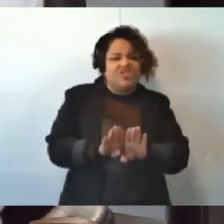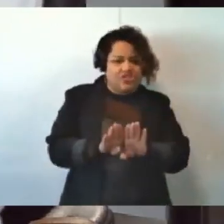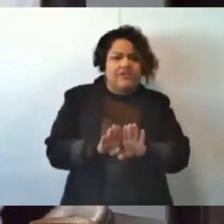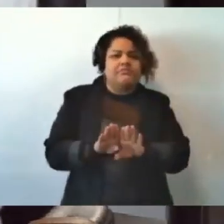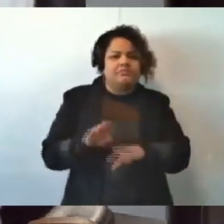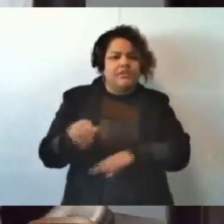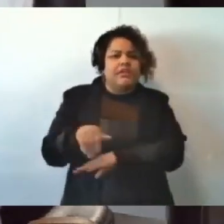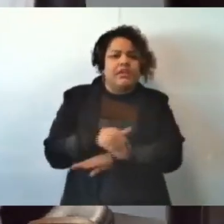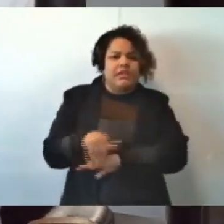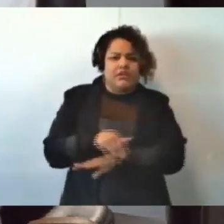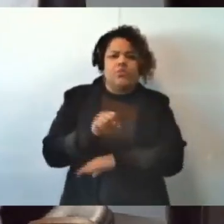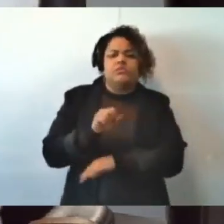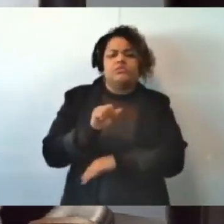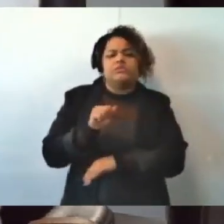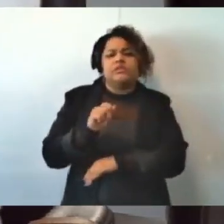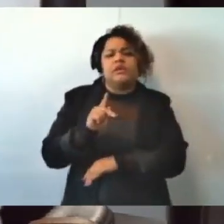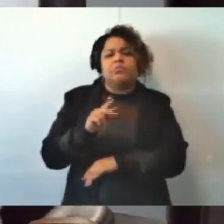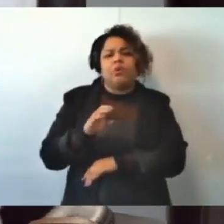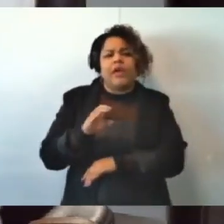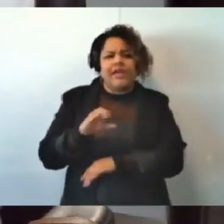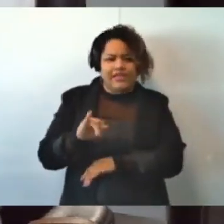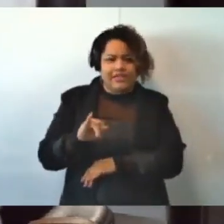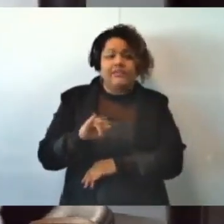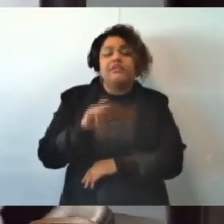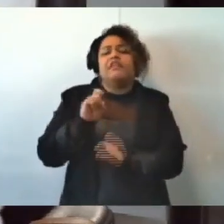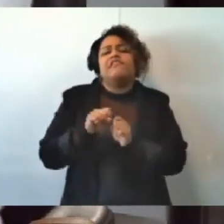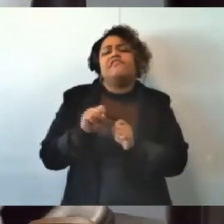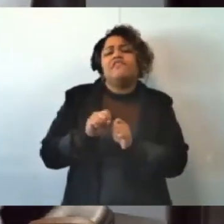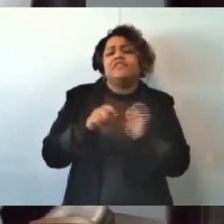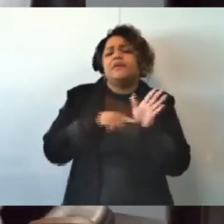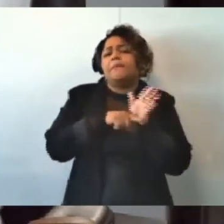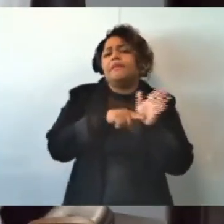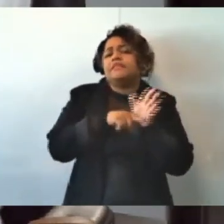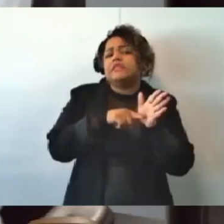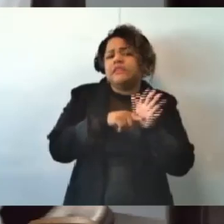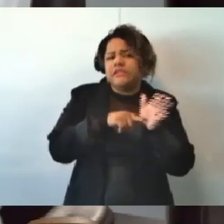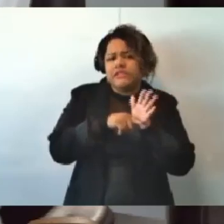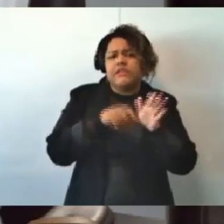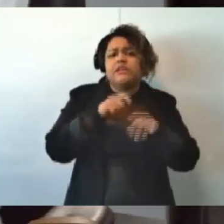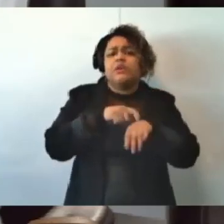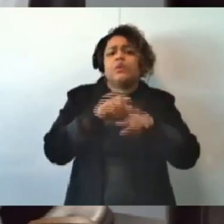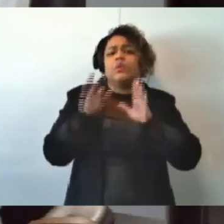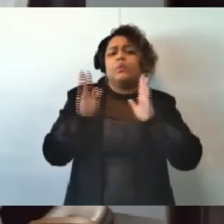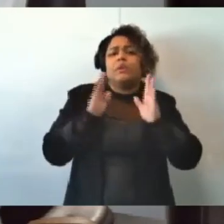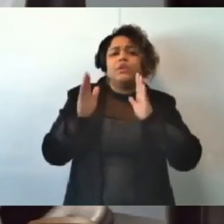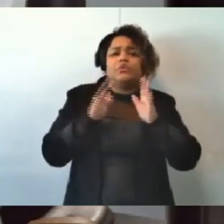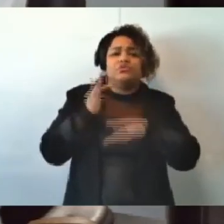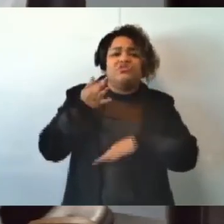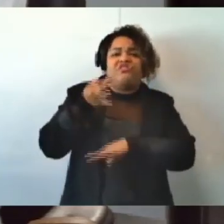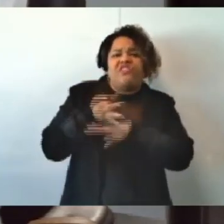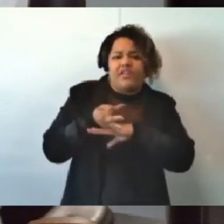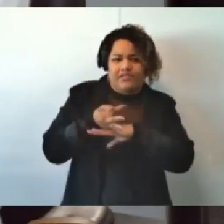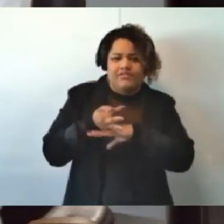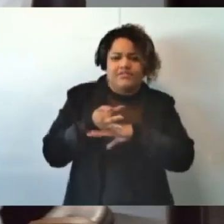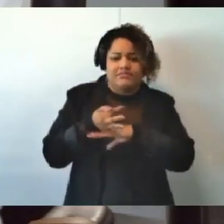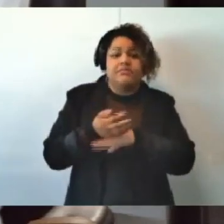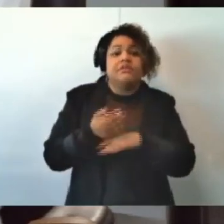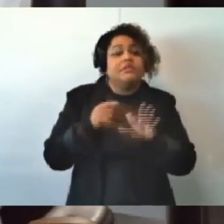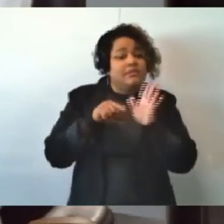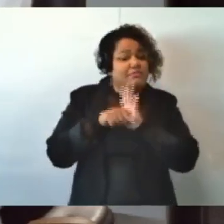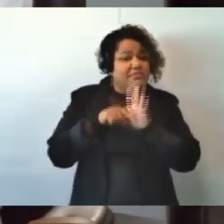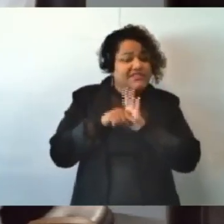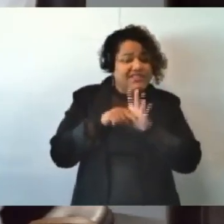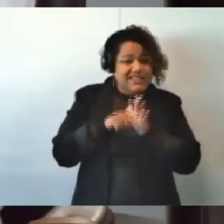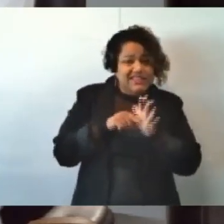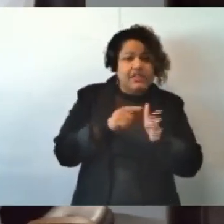no período que fez a pesquisa, mas não fez a pesquisa com um número maior de pessoas. E quando a gente faz uma pesquisa também, a gente tem que entender